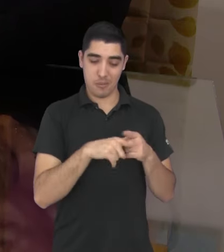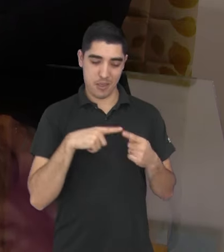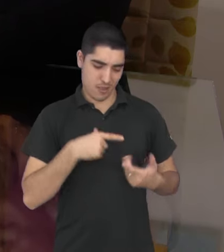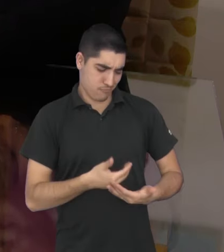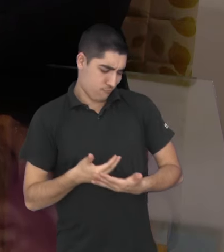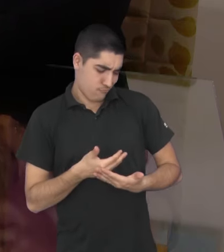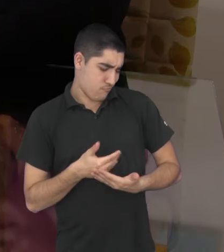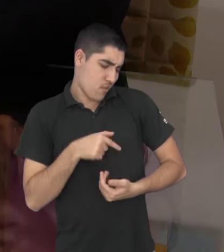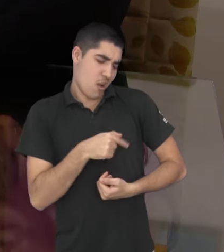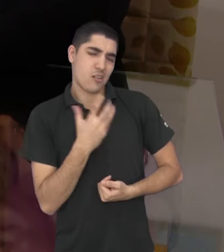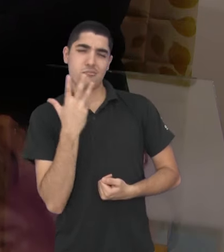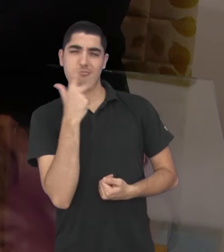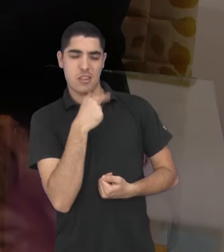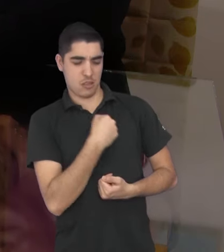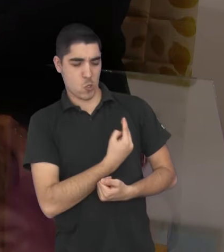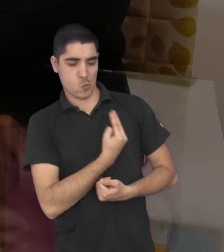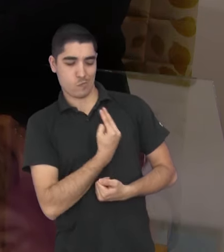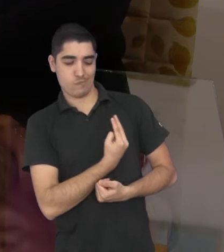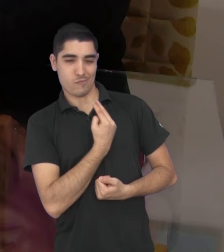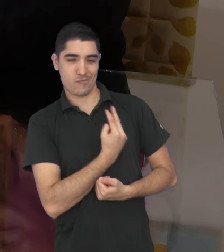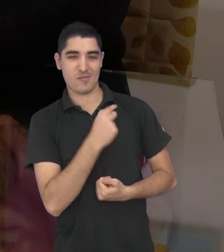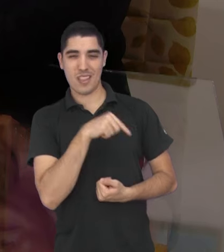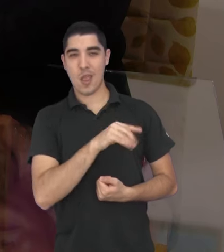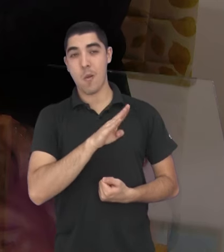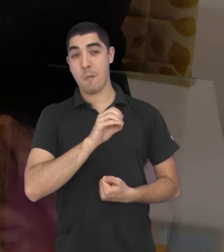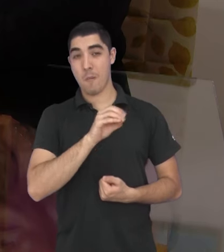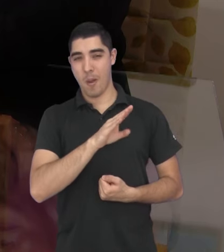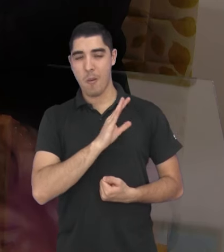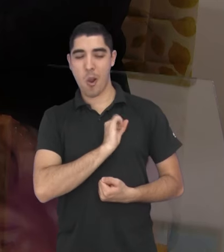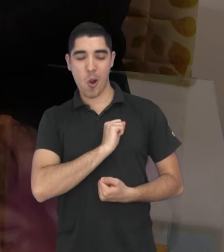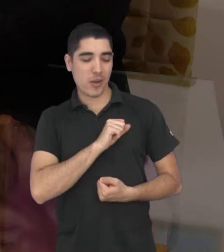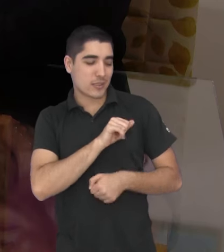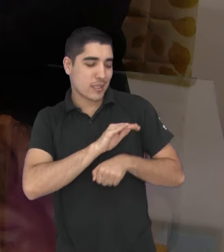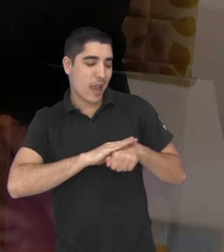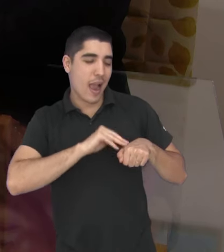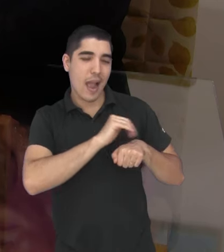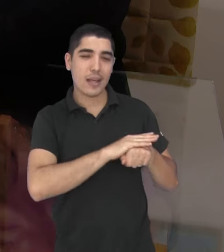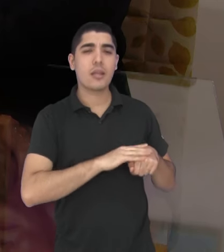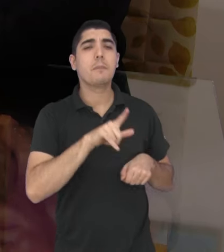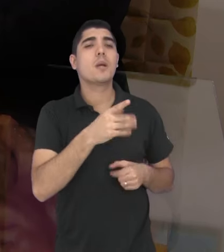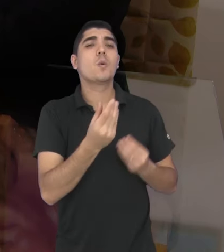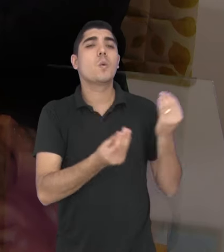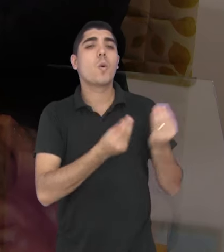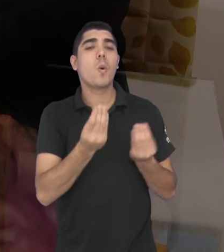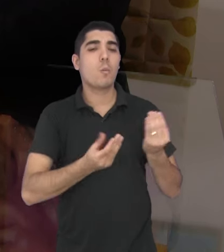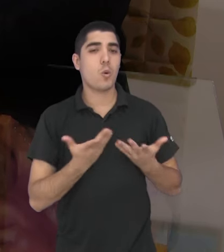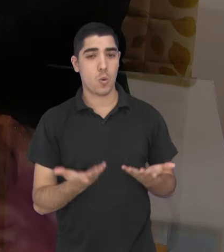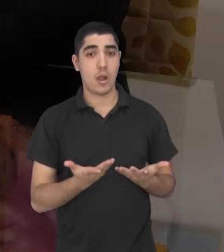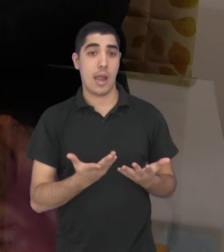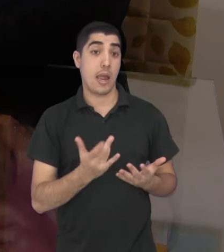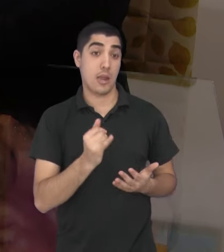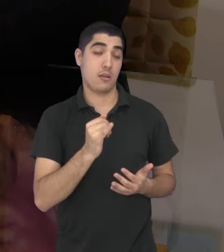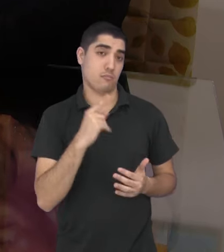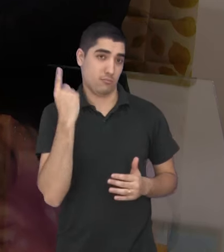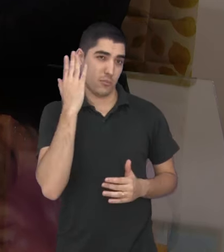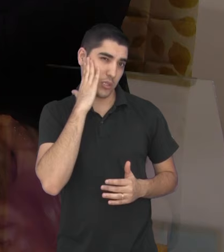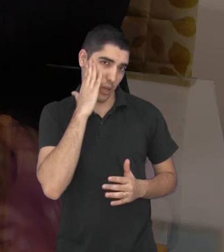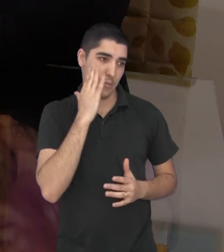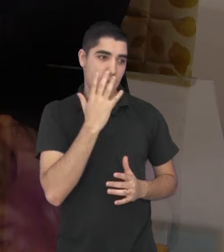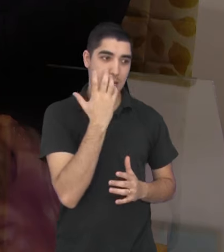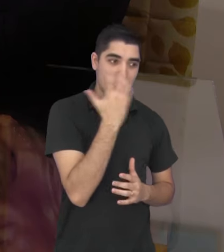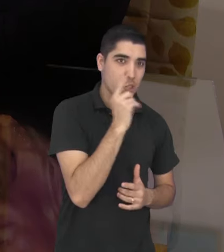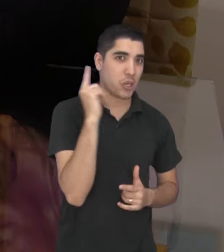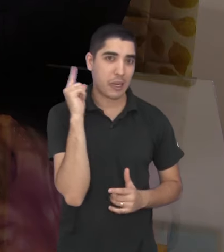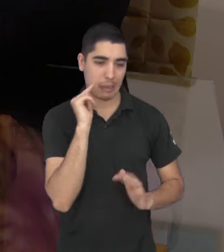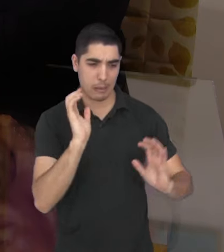que tá aqui, ó, me encarando, porque ele adora receber carinho. Como é que foi essa relação deles? Porque a gente sempre fala, né, brigando que nem cão